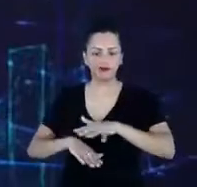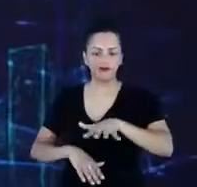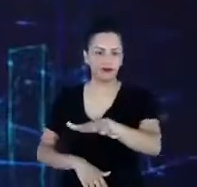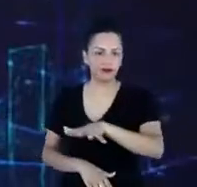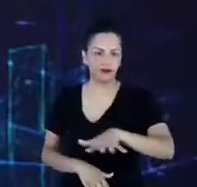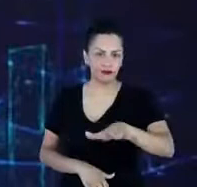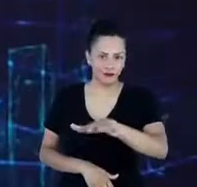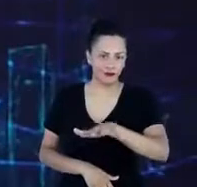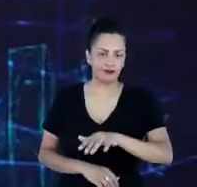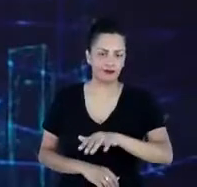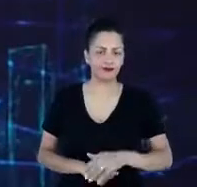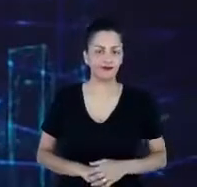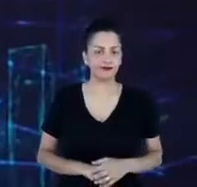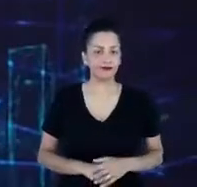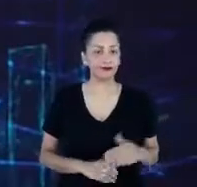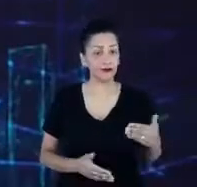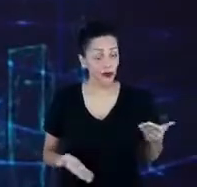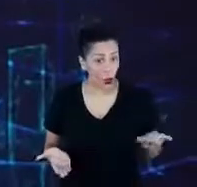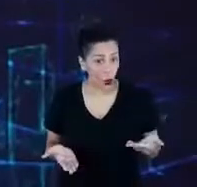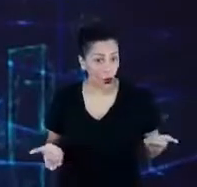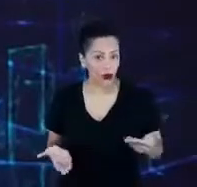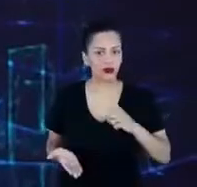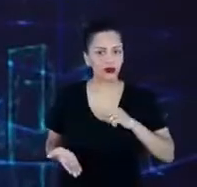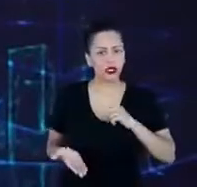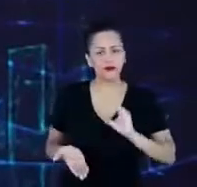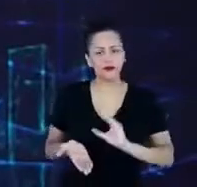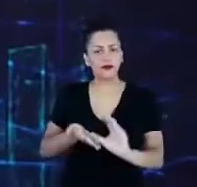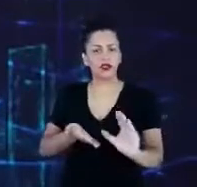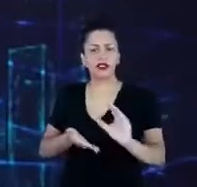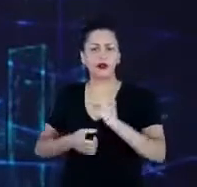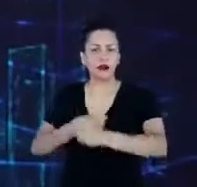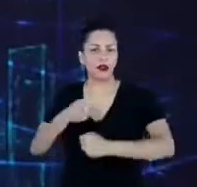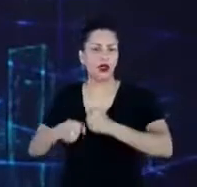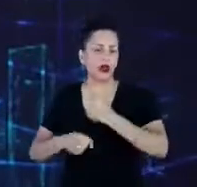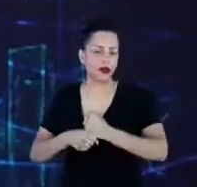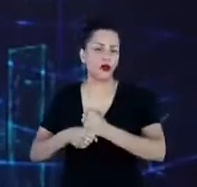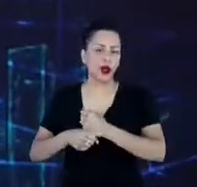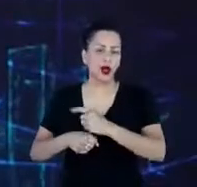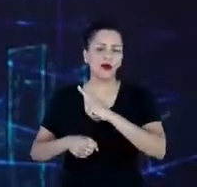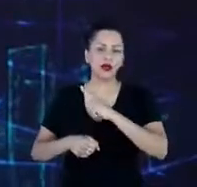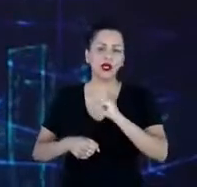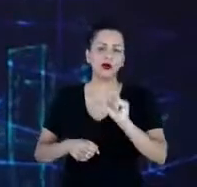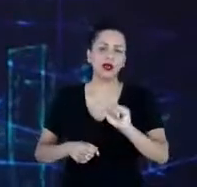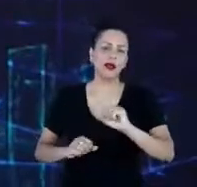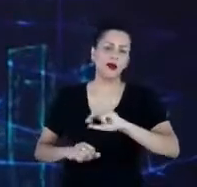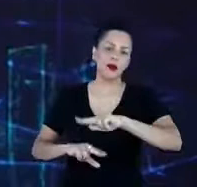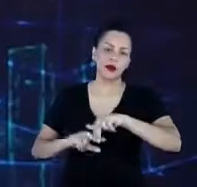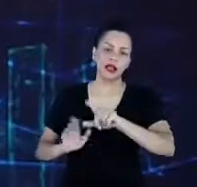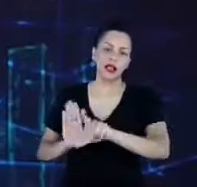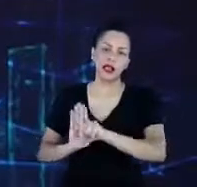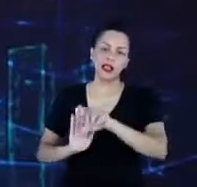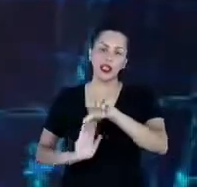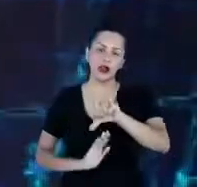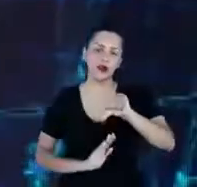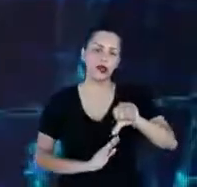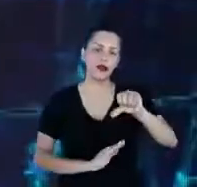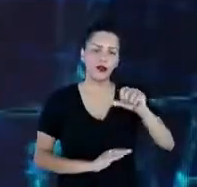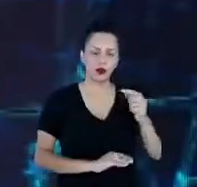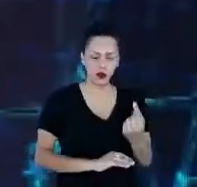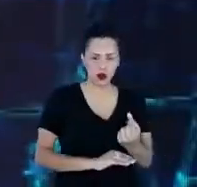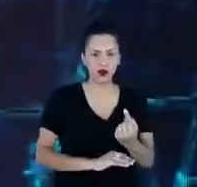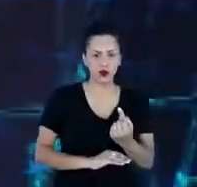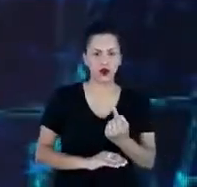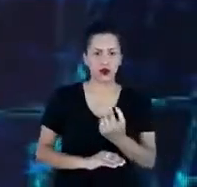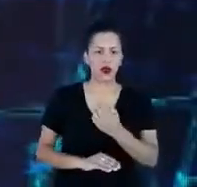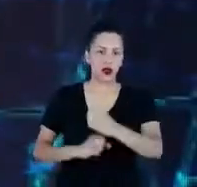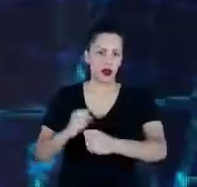atualmente os investimentos anuais decorrentes da Lei 9991 de 2.000 a qual criou essa